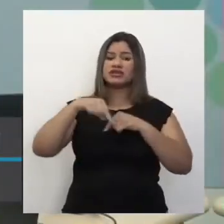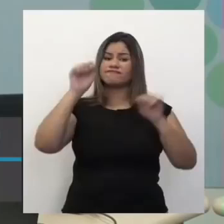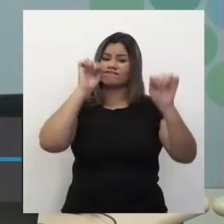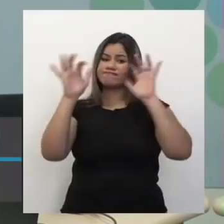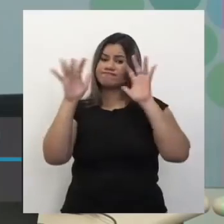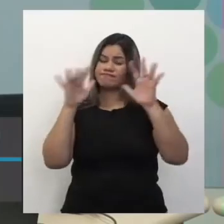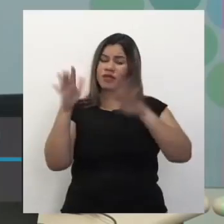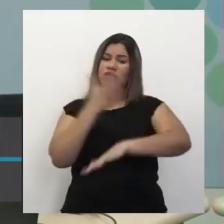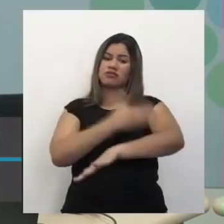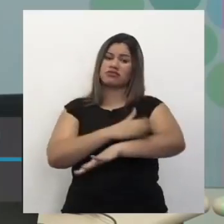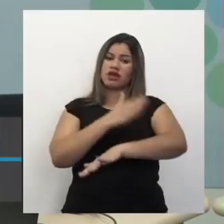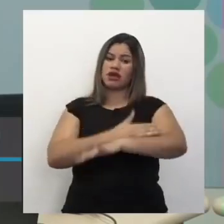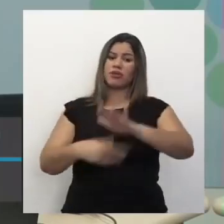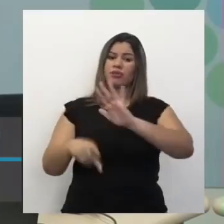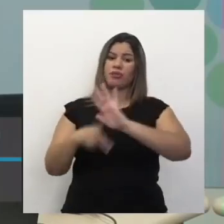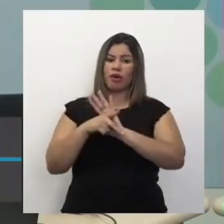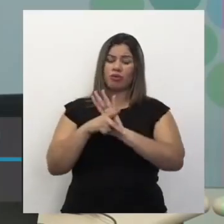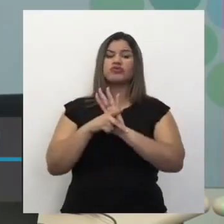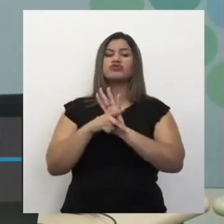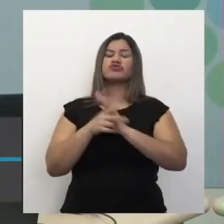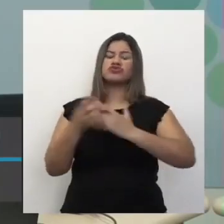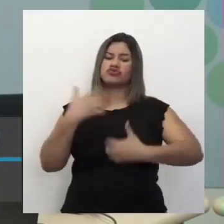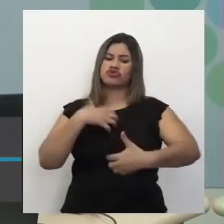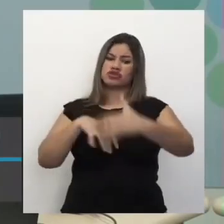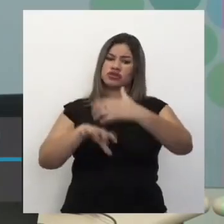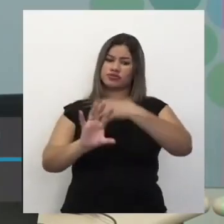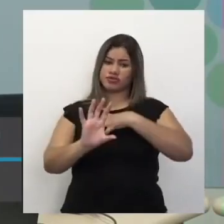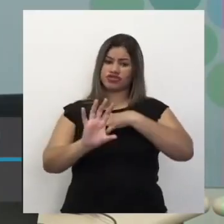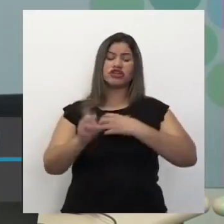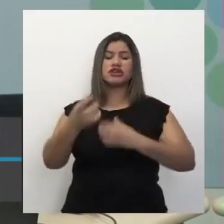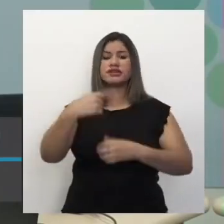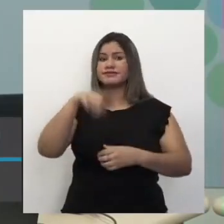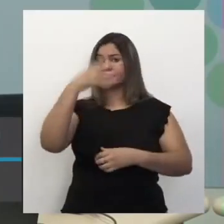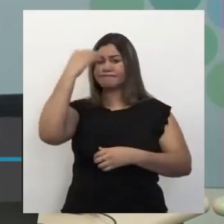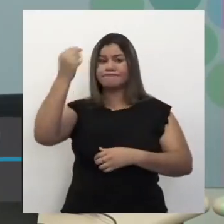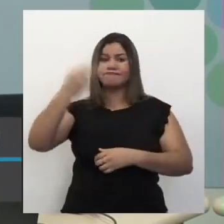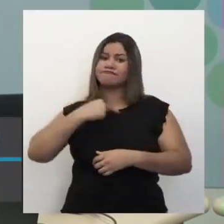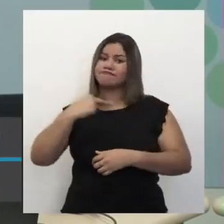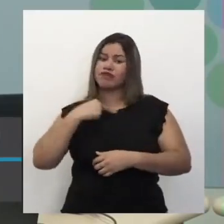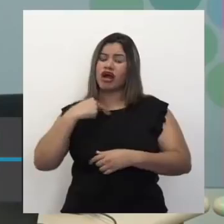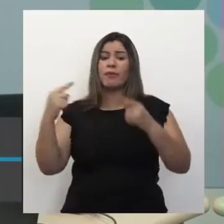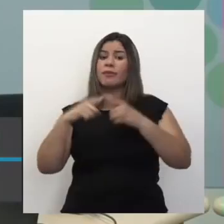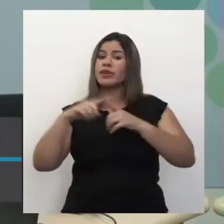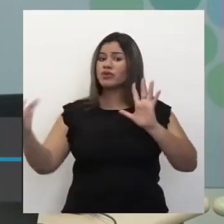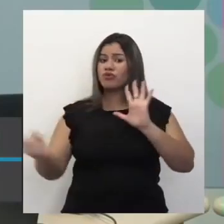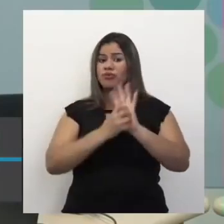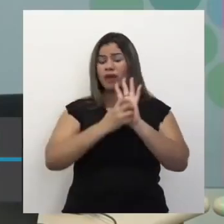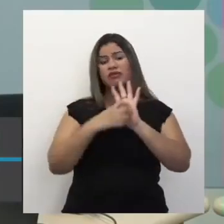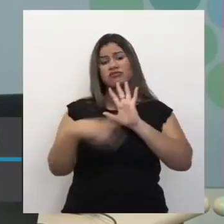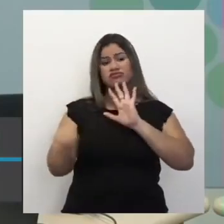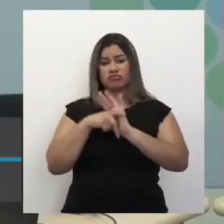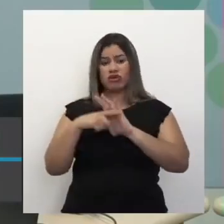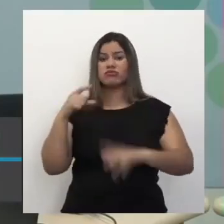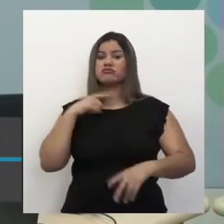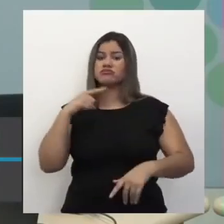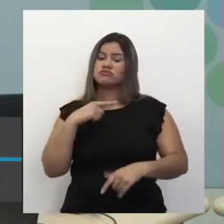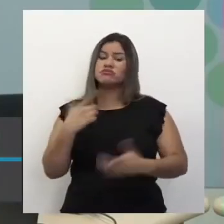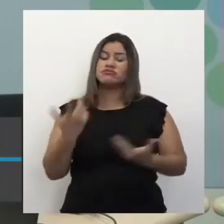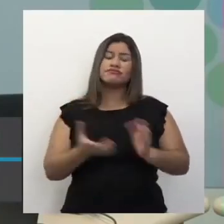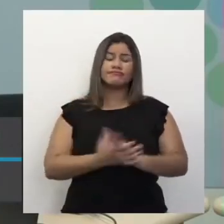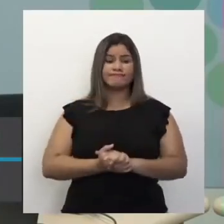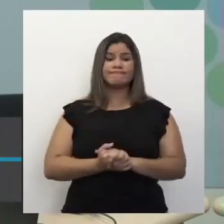empatia. É uma coisa que a gente não pode esquecer, né? O impacto que isso pode ter gerado aí, né?